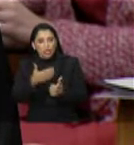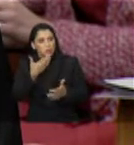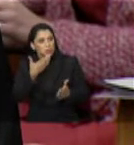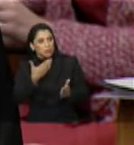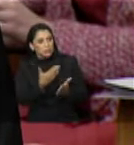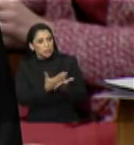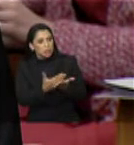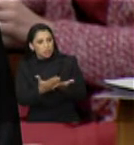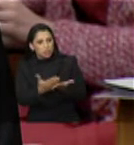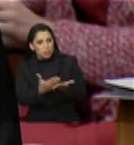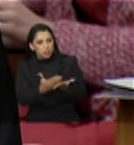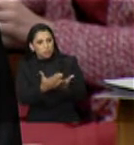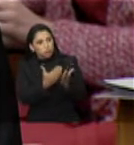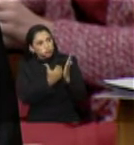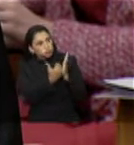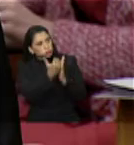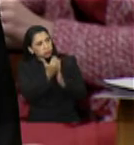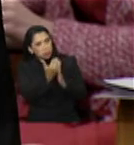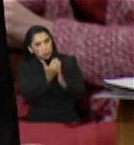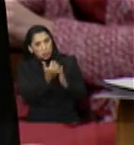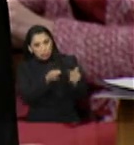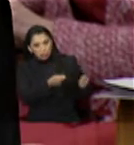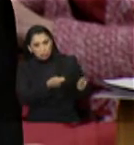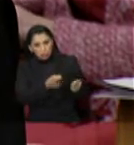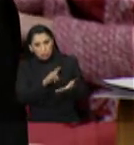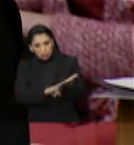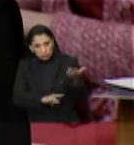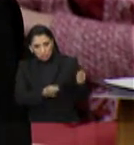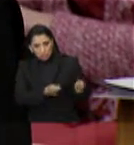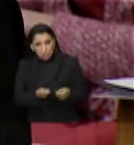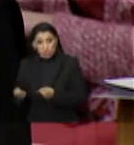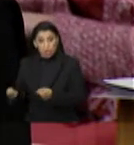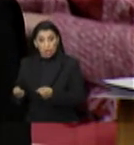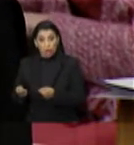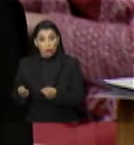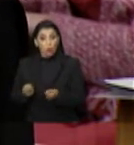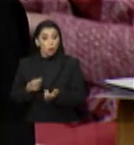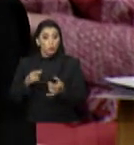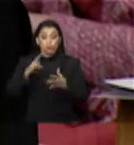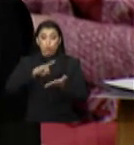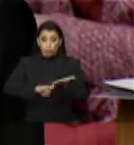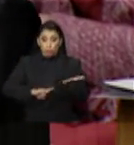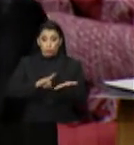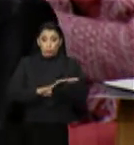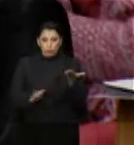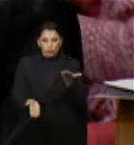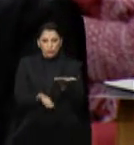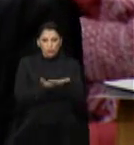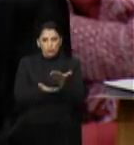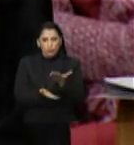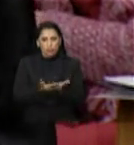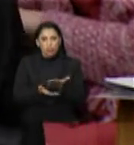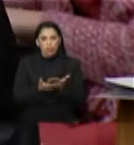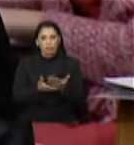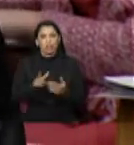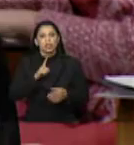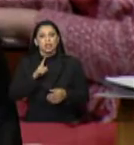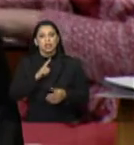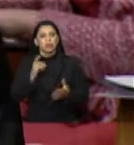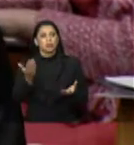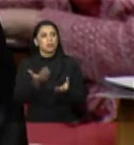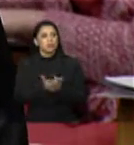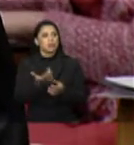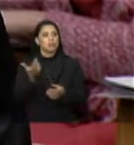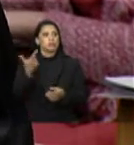foi ajuizada nessa demanda os documentos que foram juntados nós estamos tratando de uma ação de